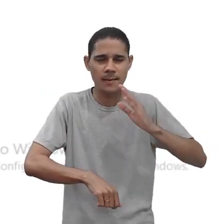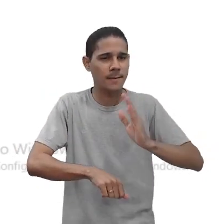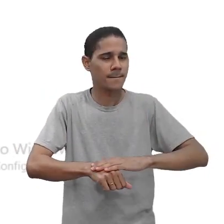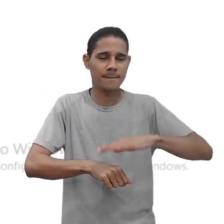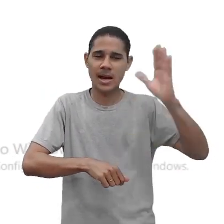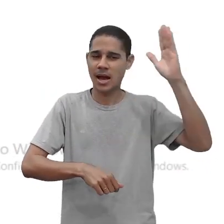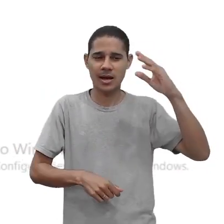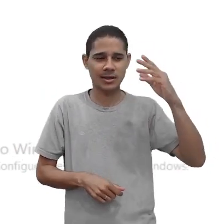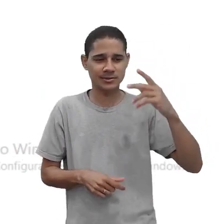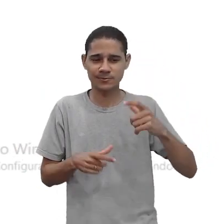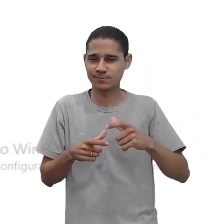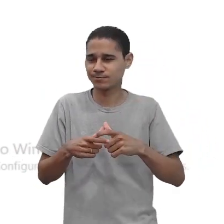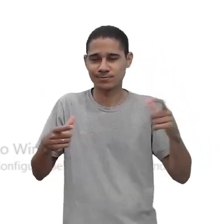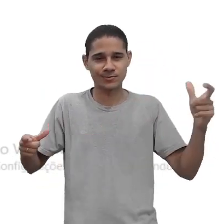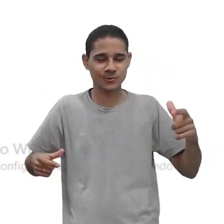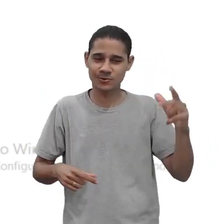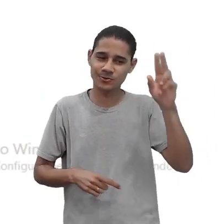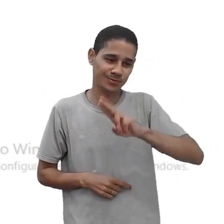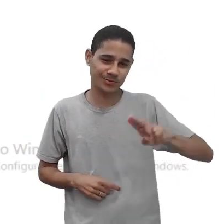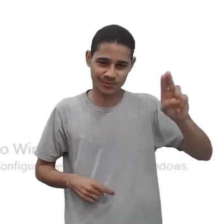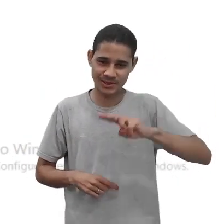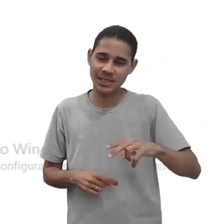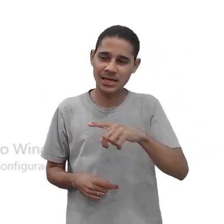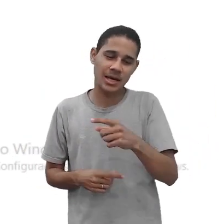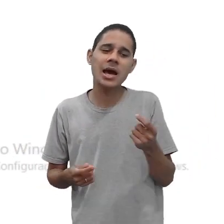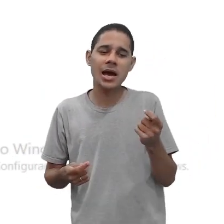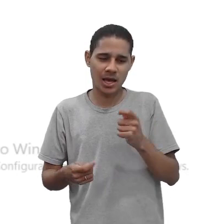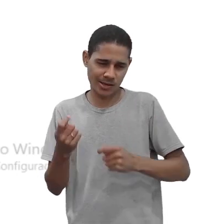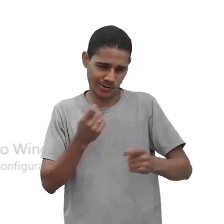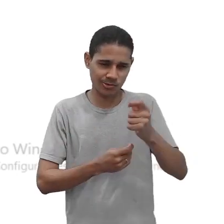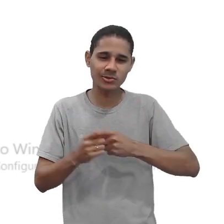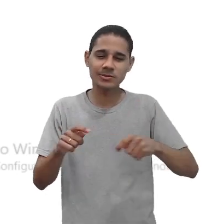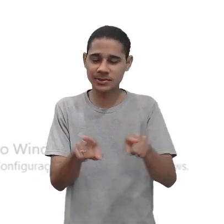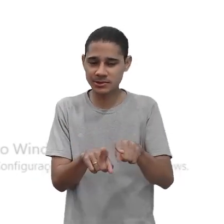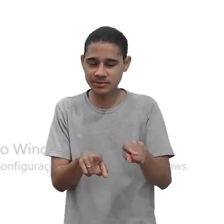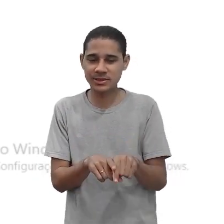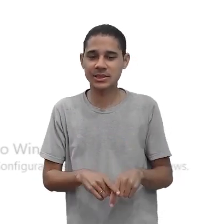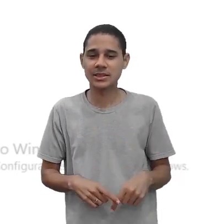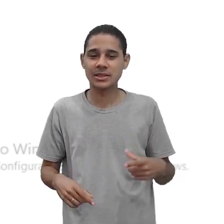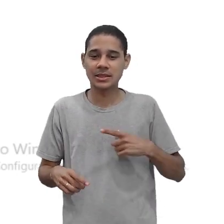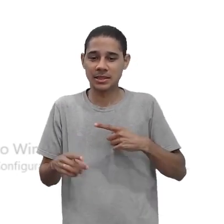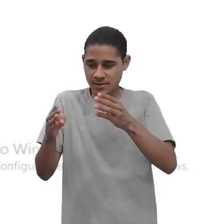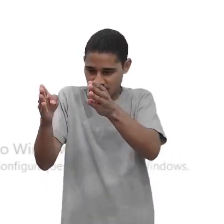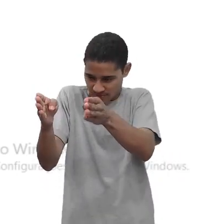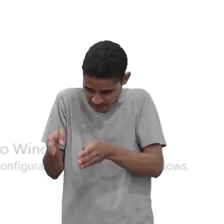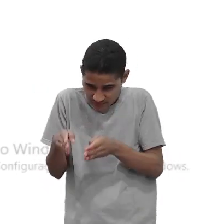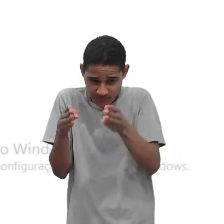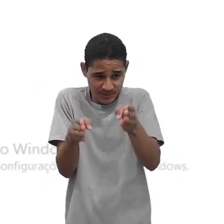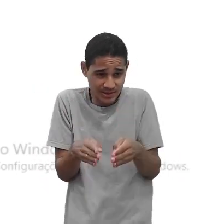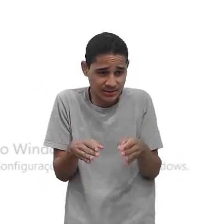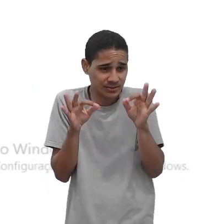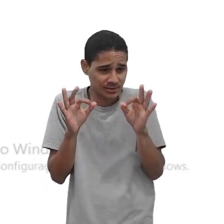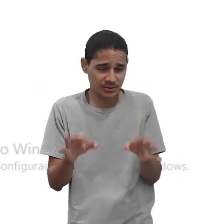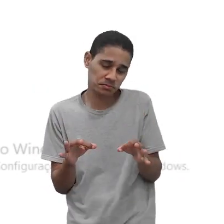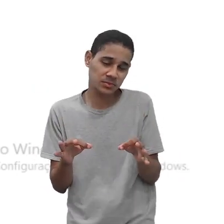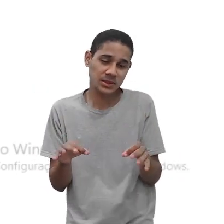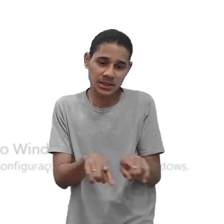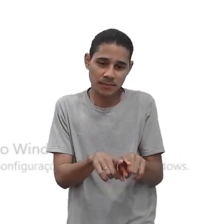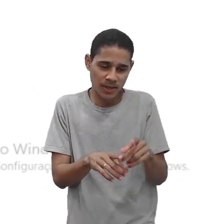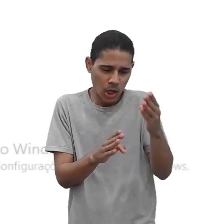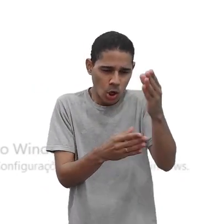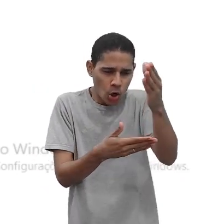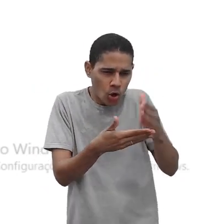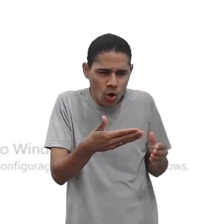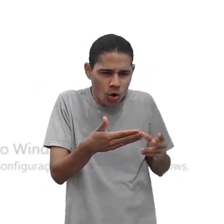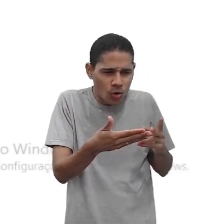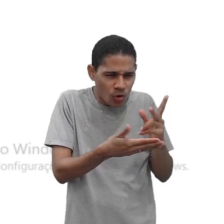mais econômica de todas. Ela vai transmitir justamente essa questão da regularidade e menos cortes possíveis. Então,